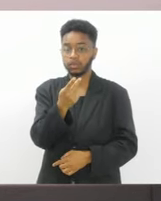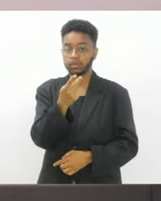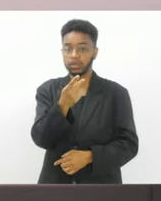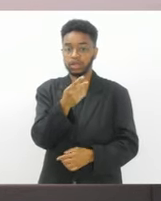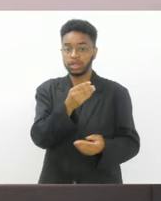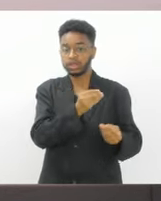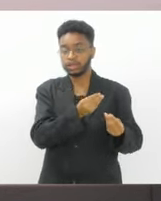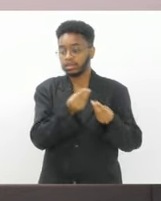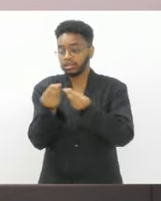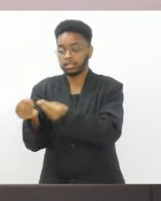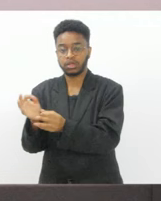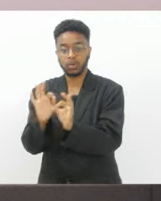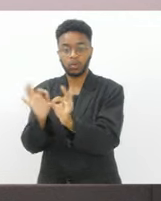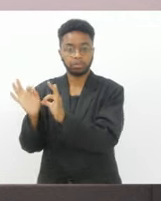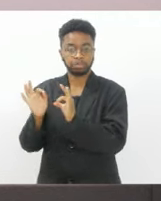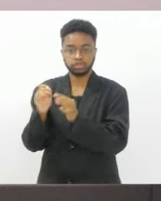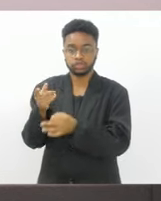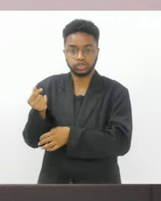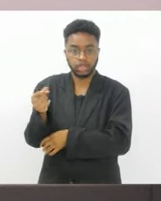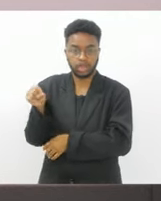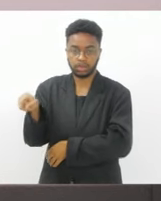liberar dinheiro para a concessionária.